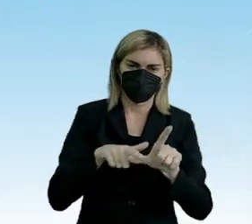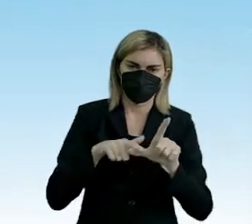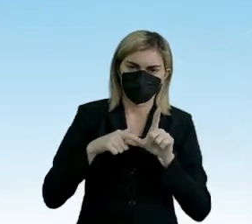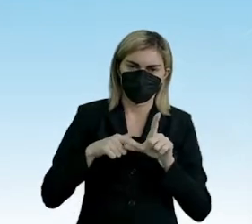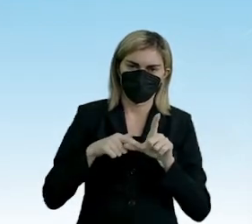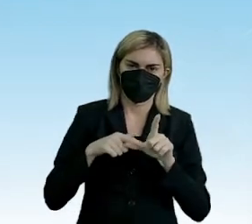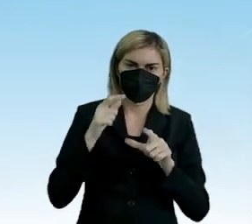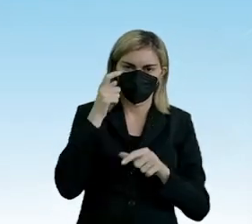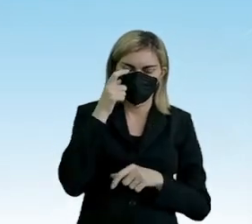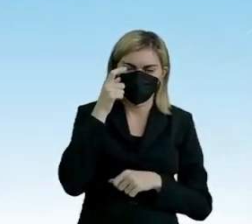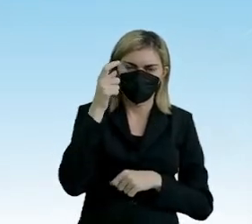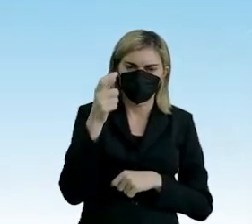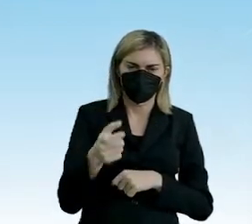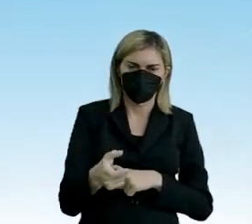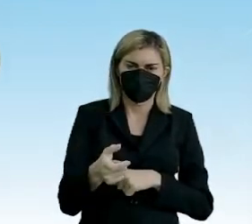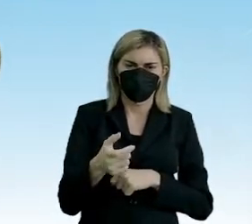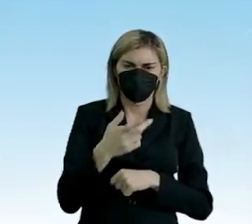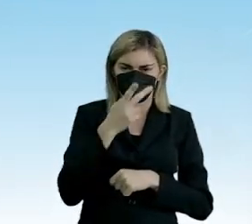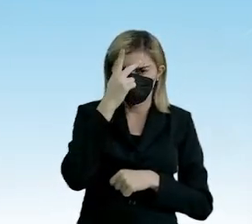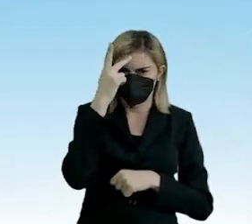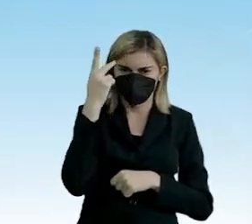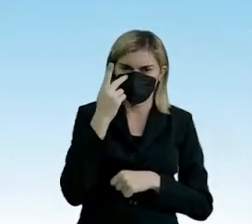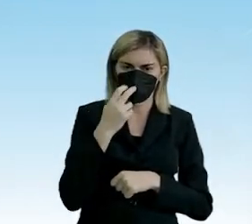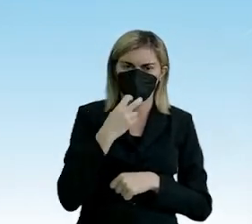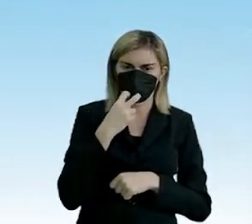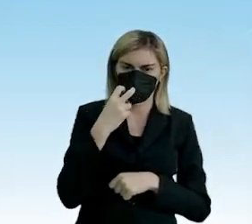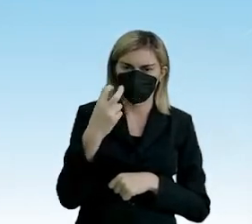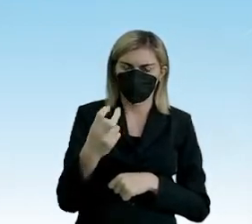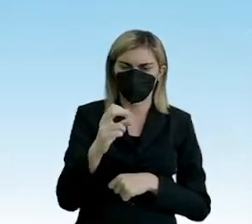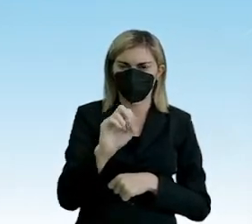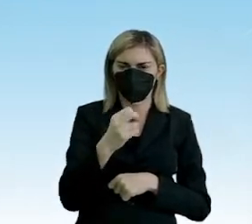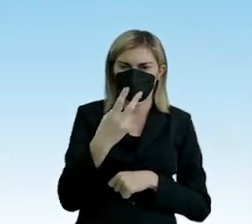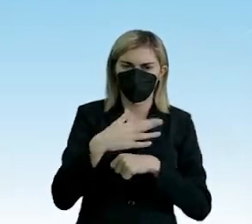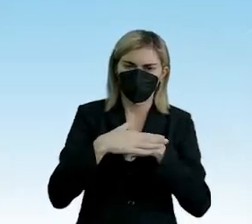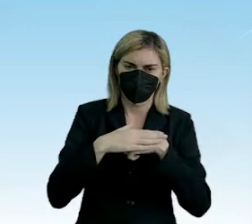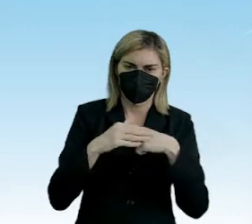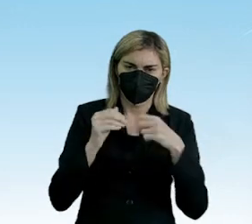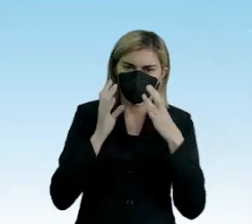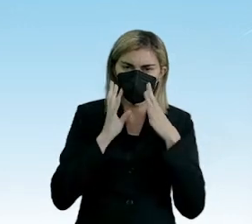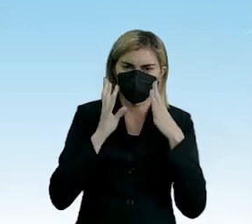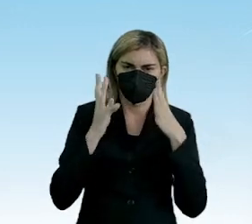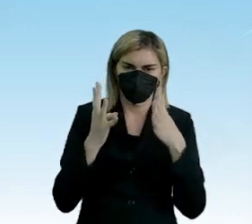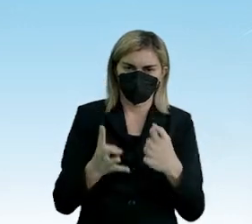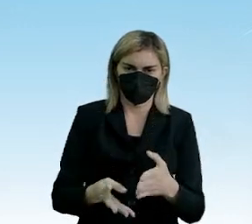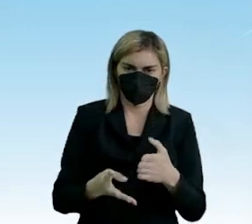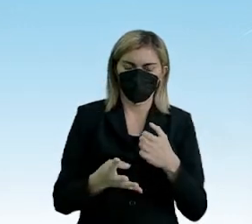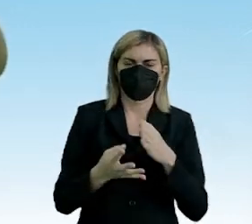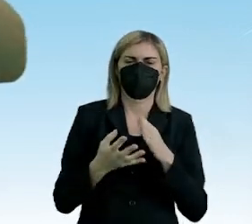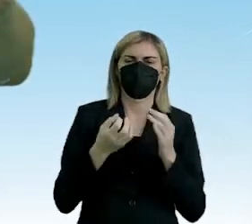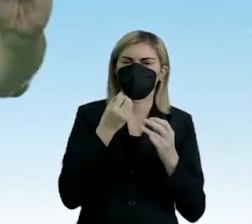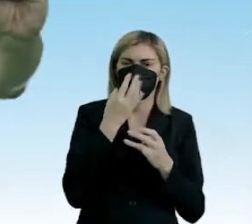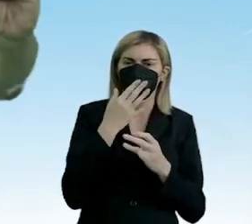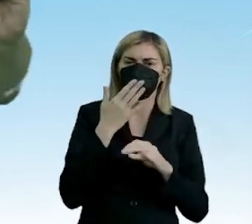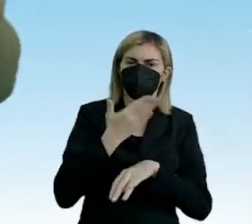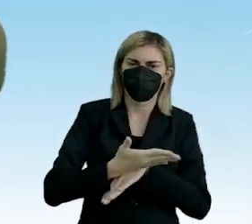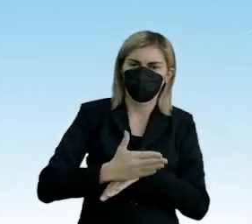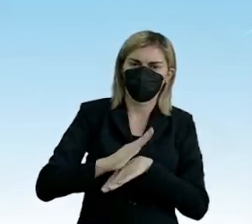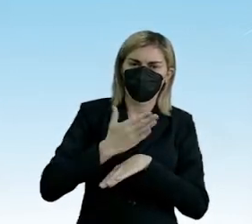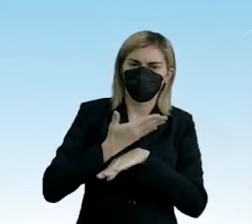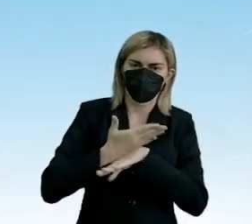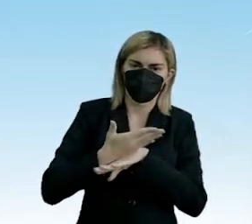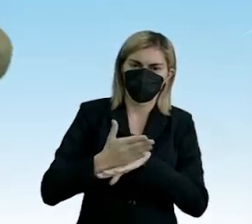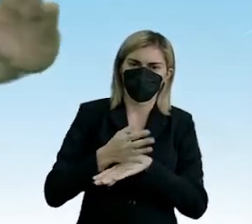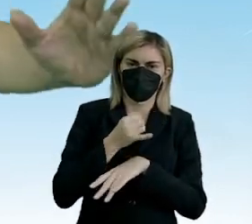da intencionalidade, a pessoa pode estar gritando ou chamando atenção, certo? Um bom exercício é você